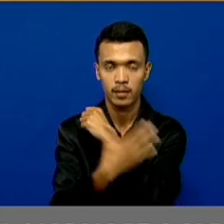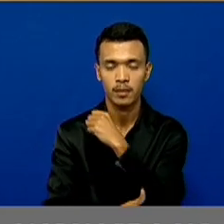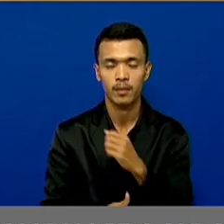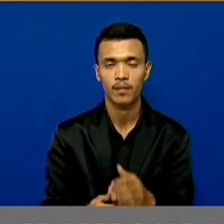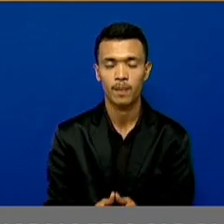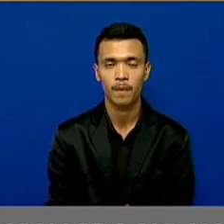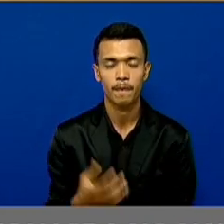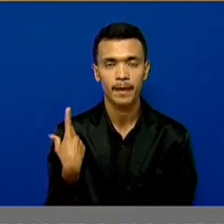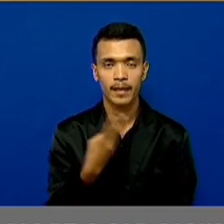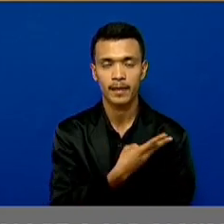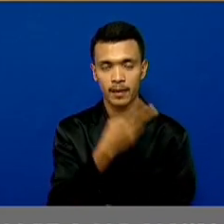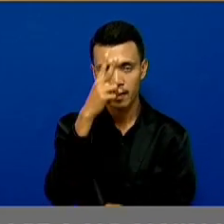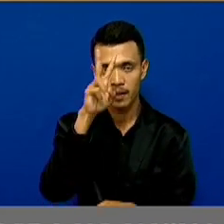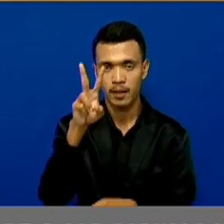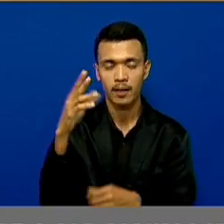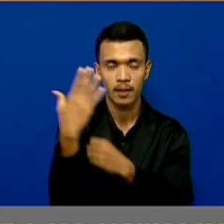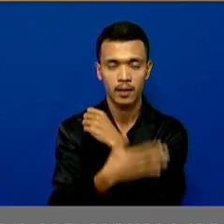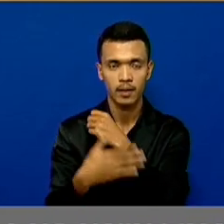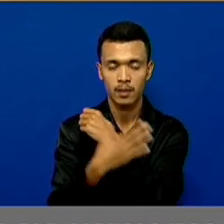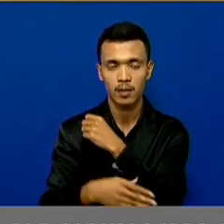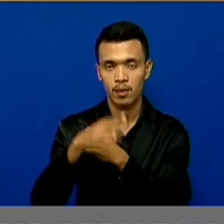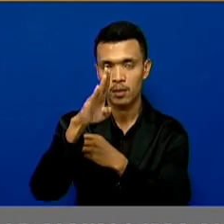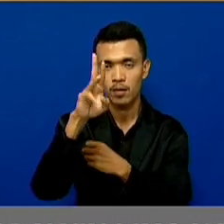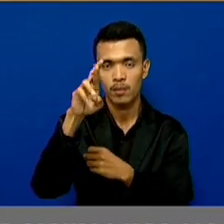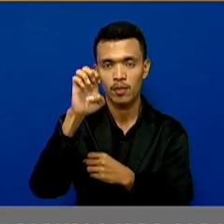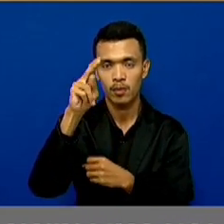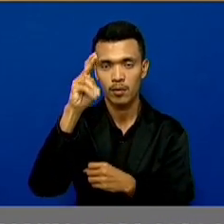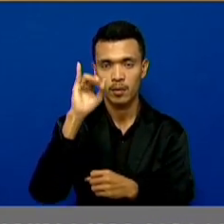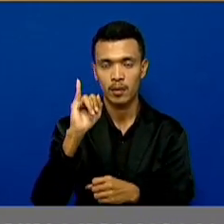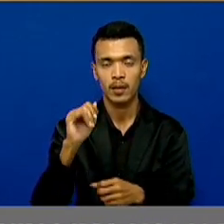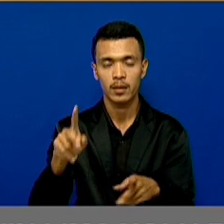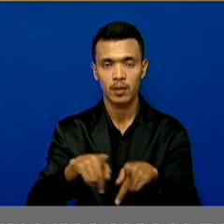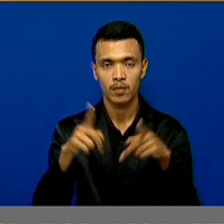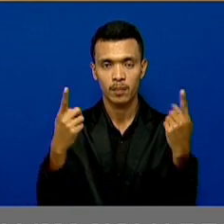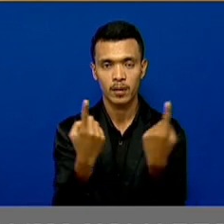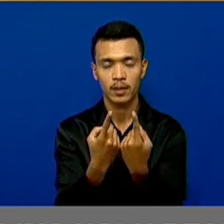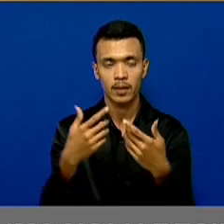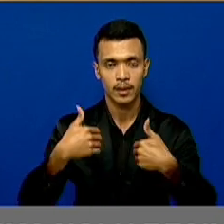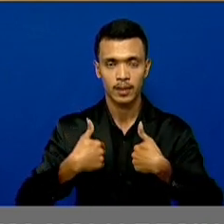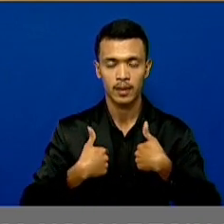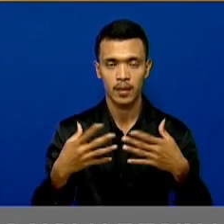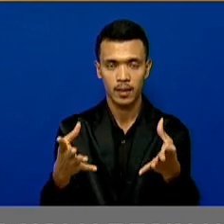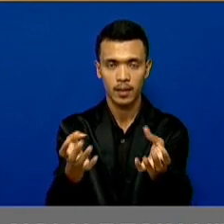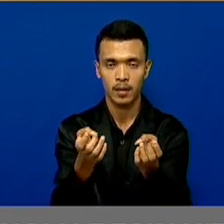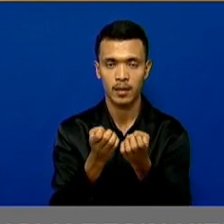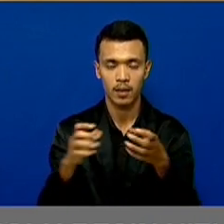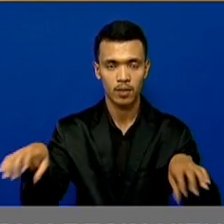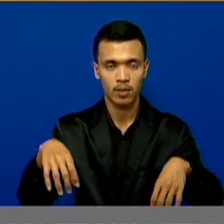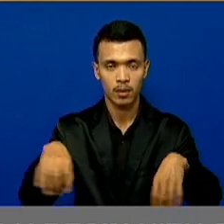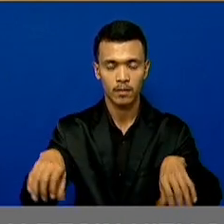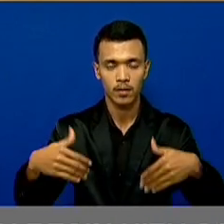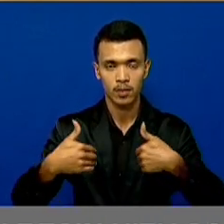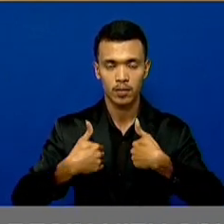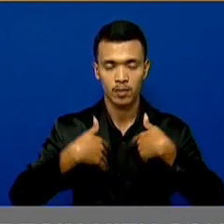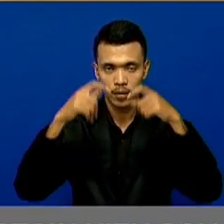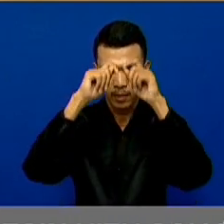que Brunei, nia empresário se não mozia interesse tepteves, a tu investe em Timor e se irá